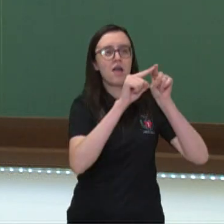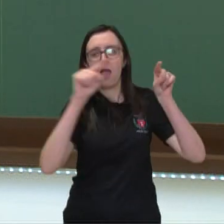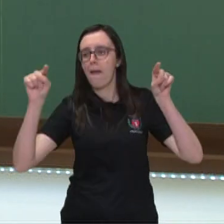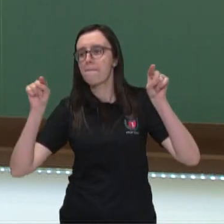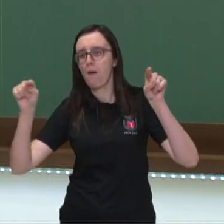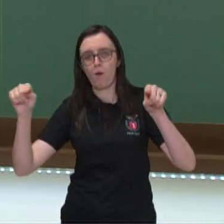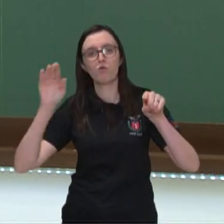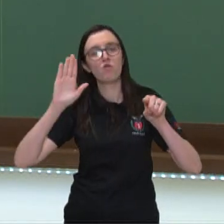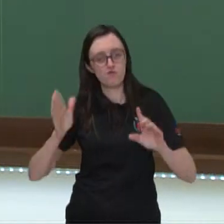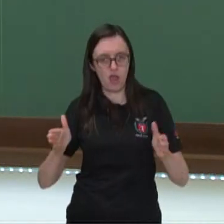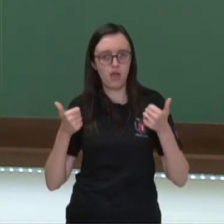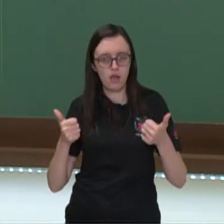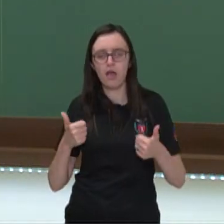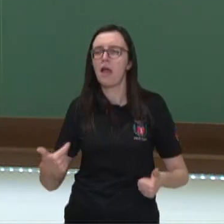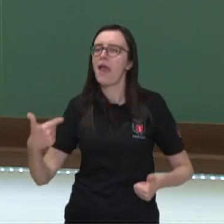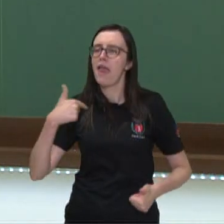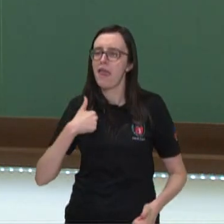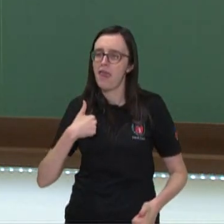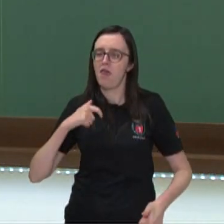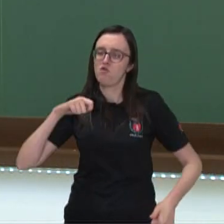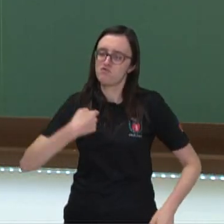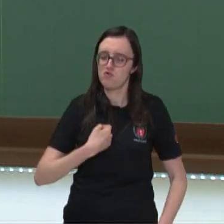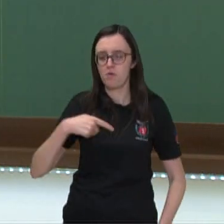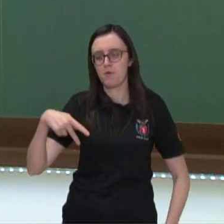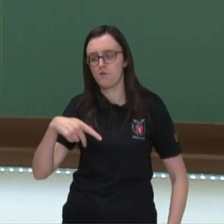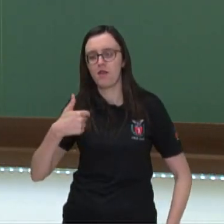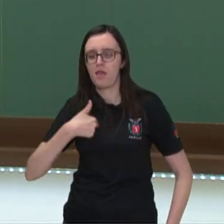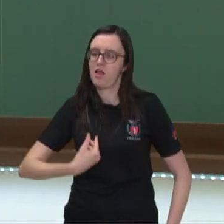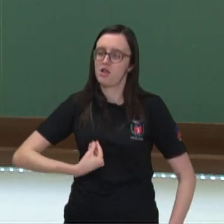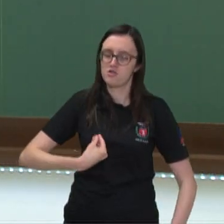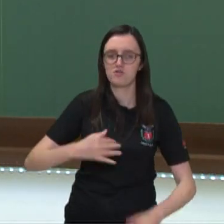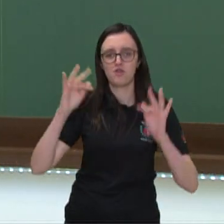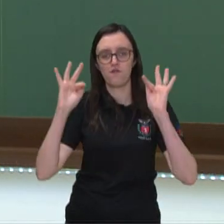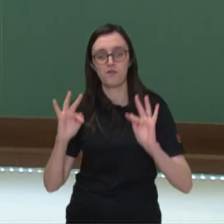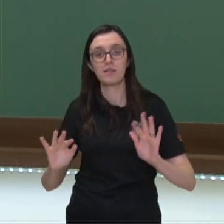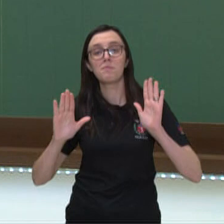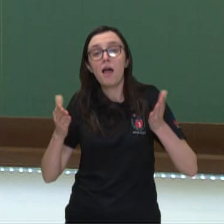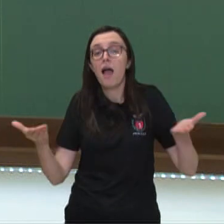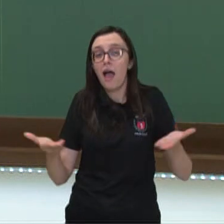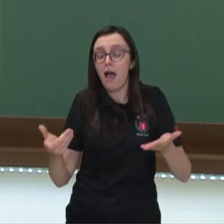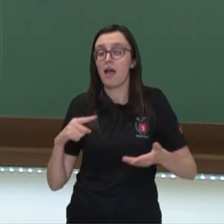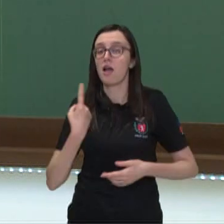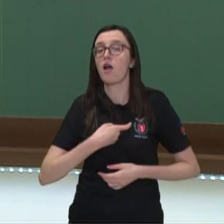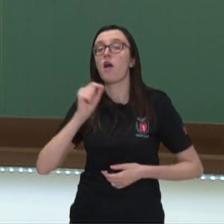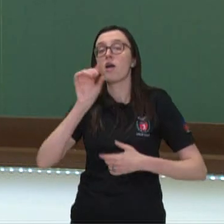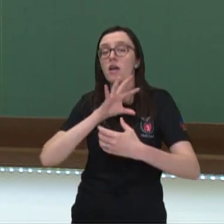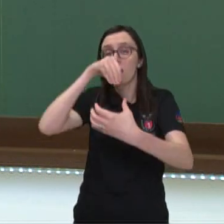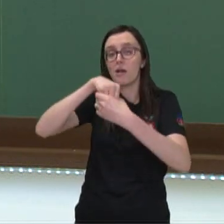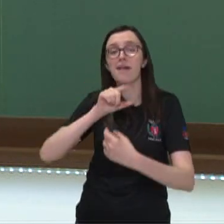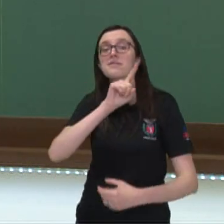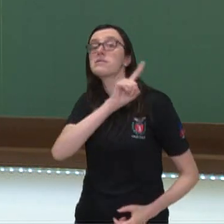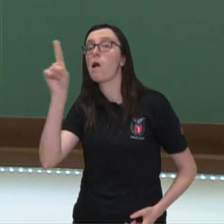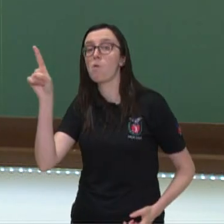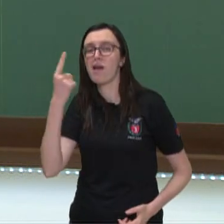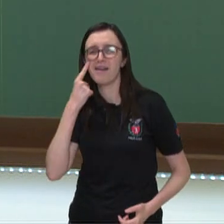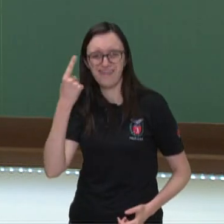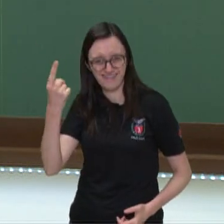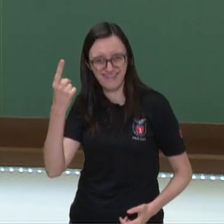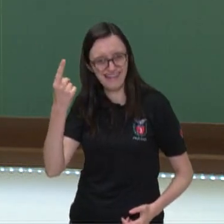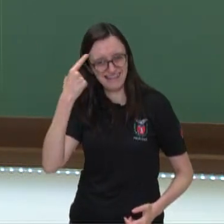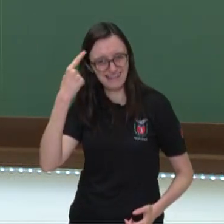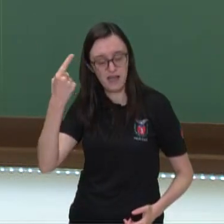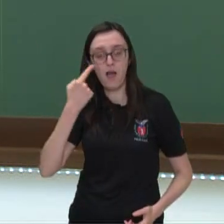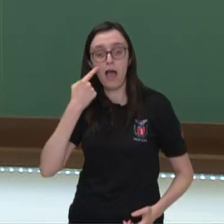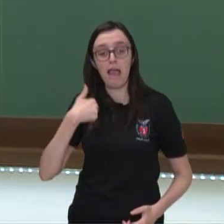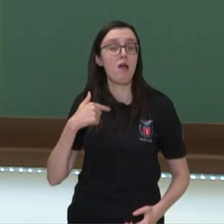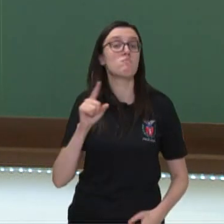estou afirmando, eu sou professora, eu estou feliz. Agora a gente vai fazer a negativa, vai me dizer que eu não